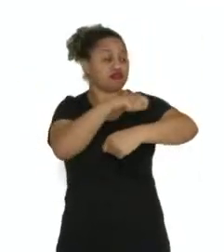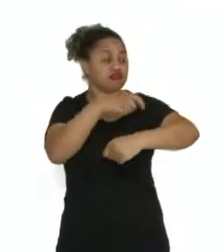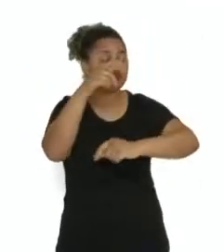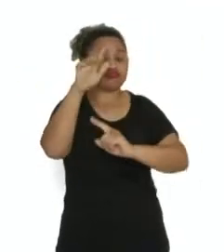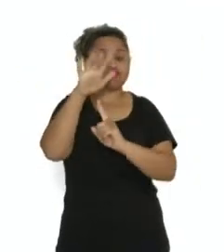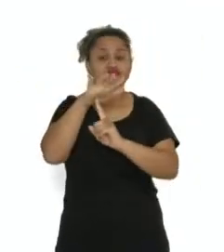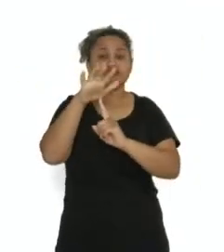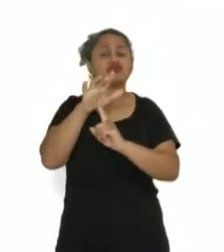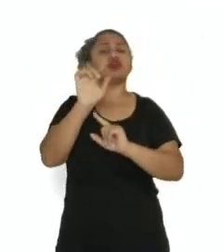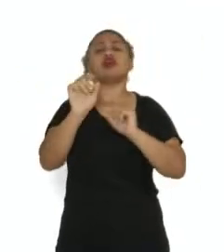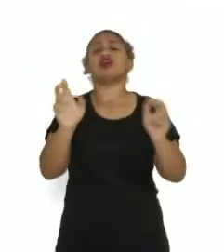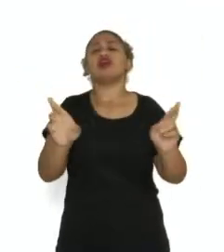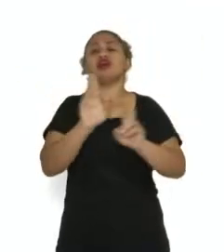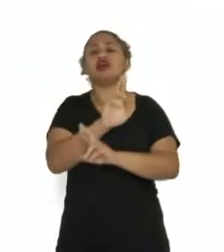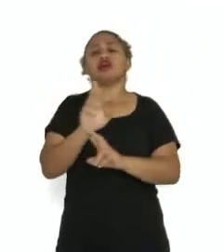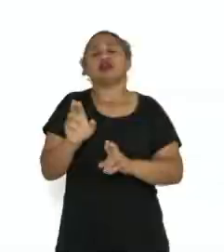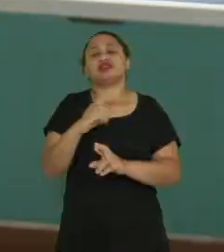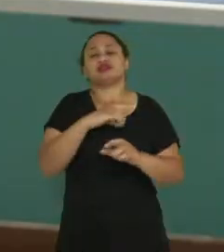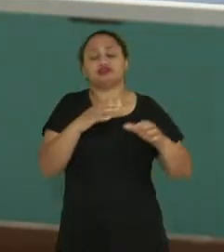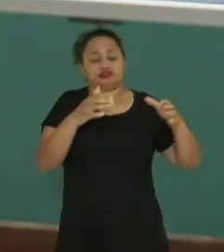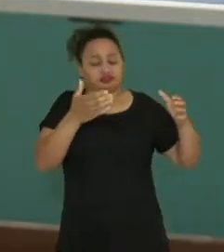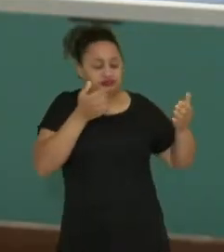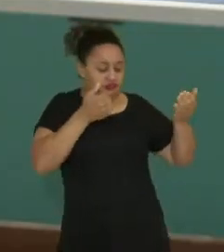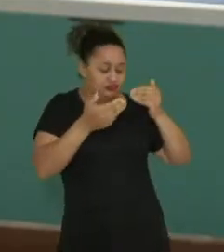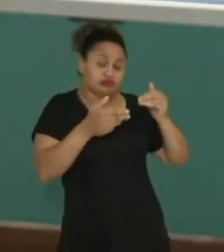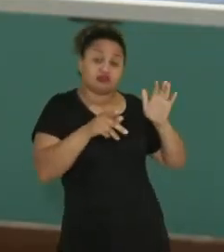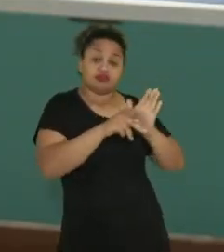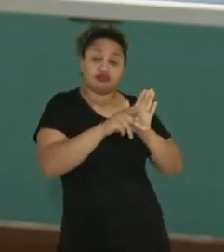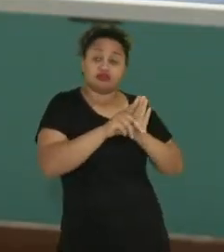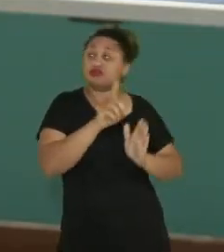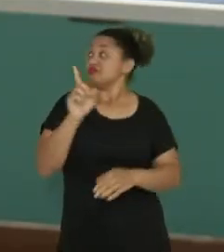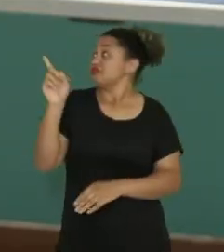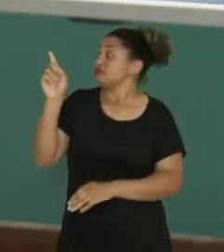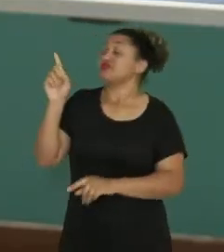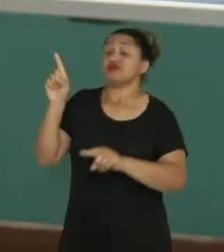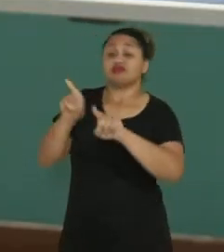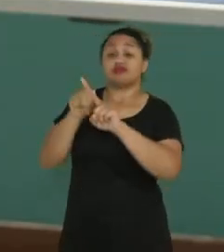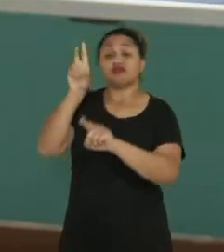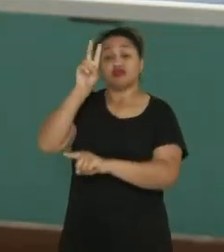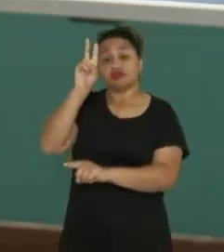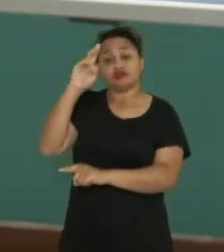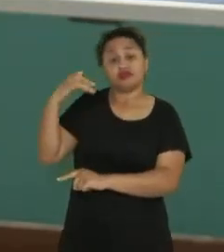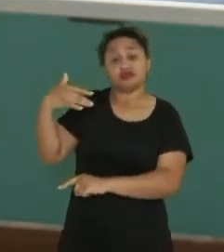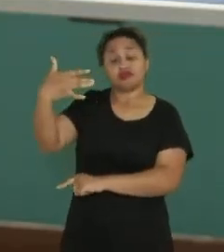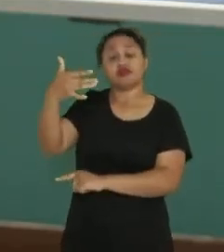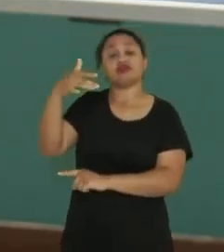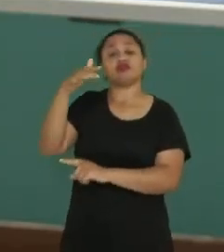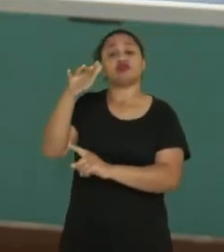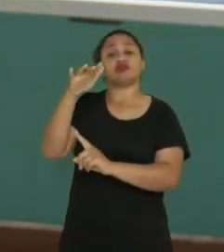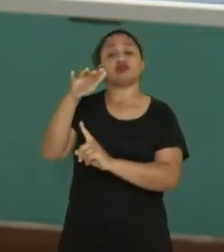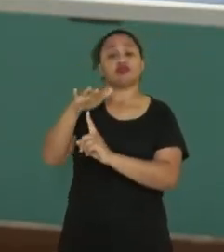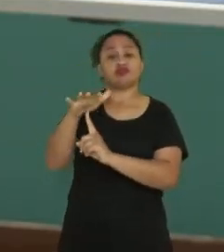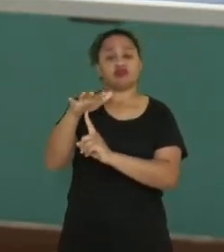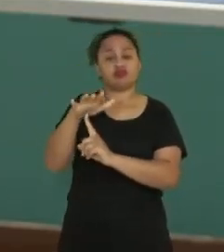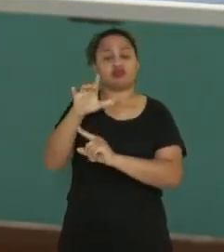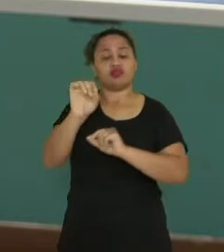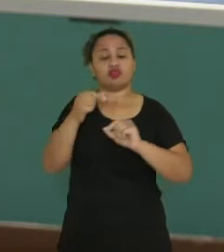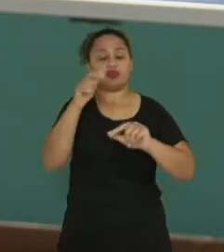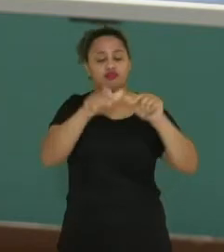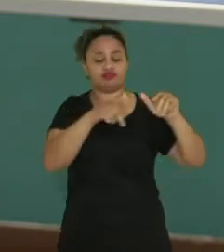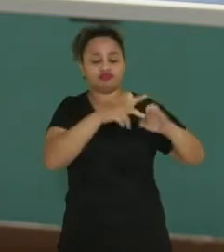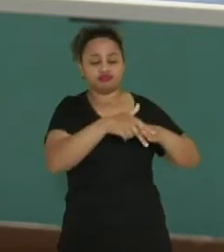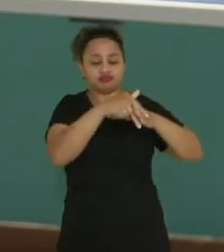prato da culinária e a história do Paraná? E aí a gente fala, né, do tropeirismo, né? Os tropeiros vão passando, vão